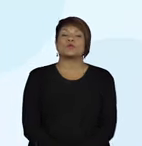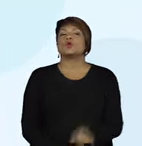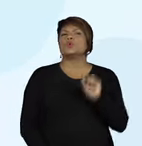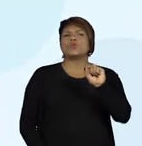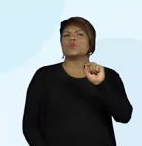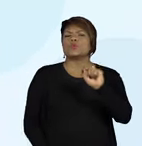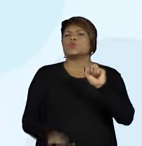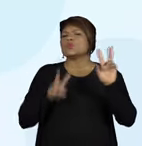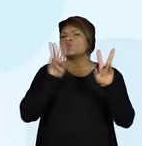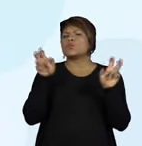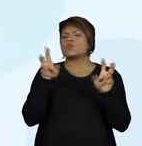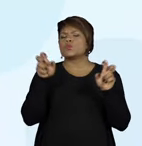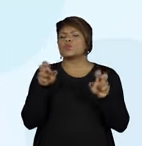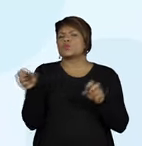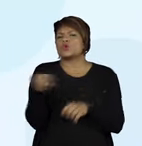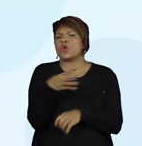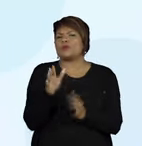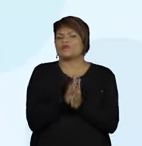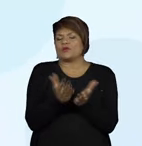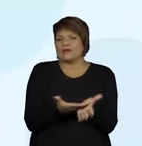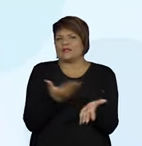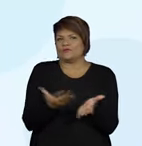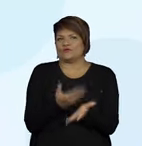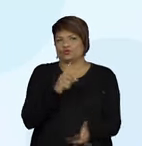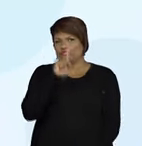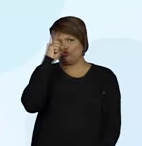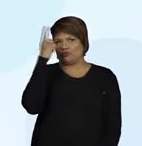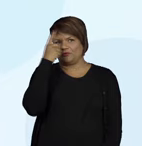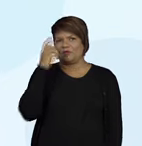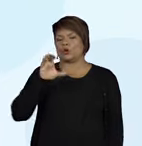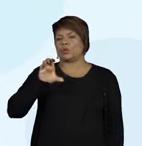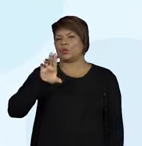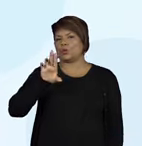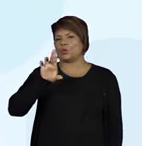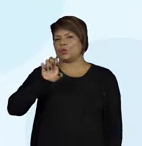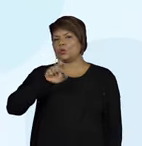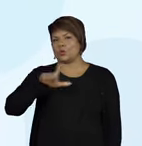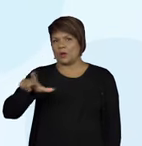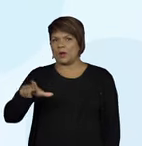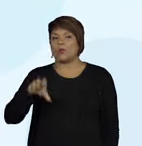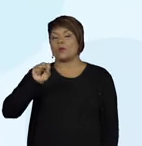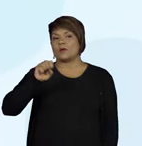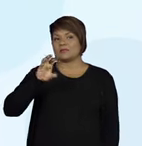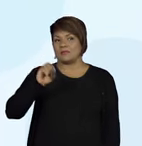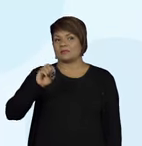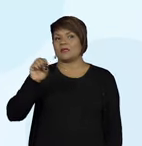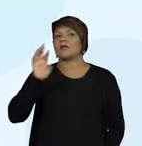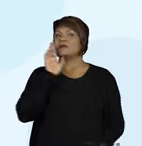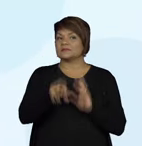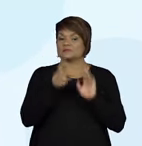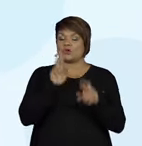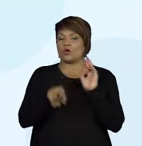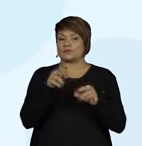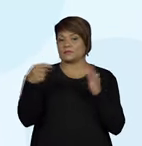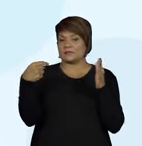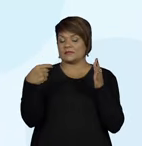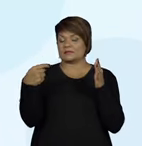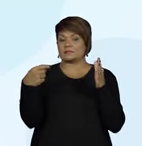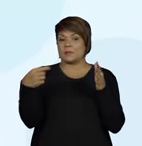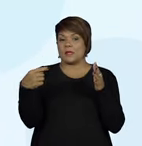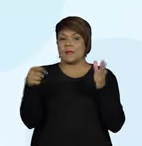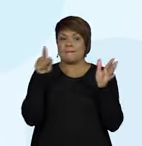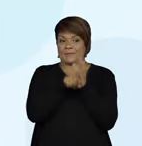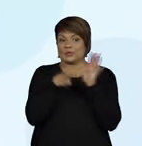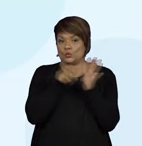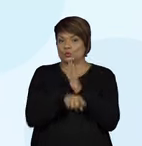o novo livro do canal, Dúvida Cruel, 80 respostas para as perguntas mais cabeludas.